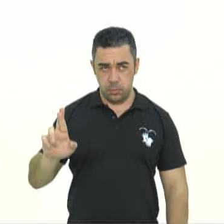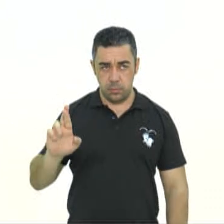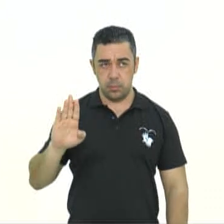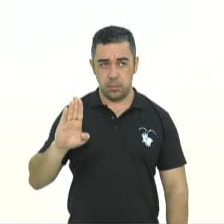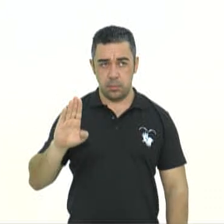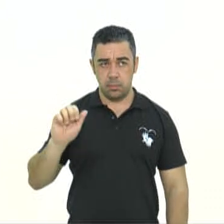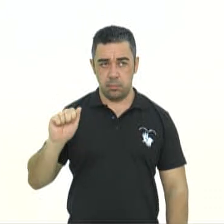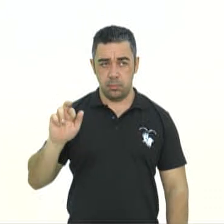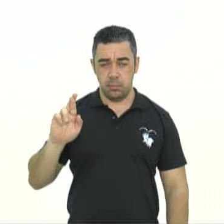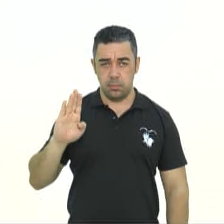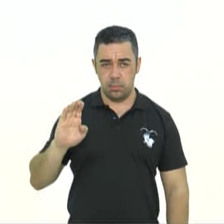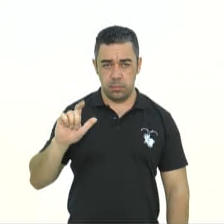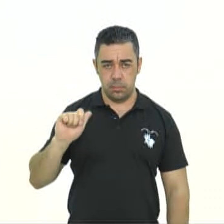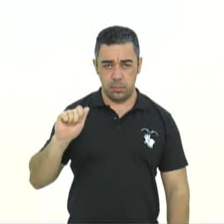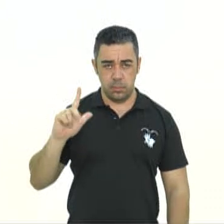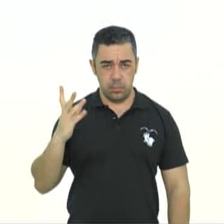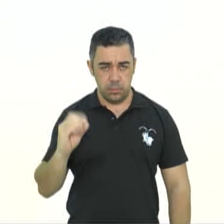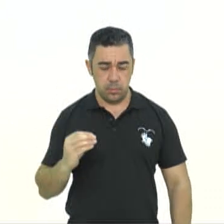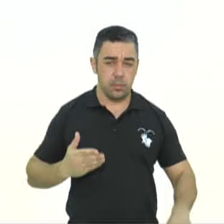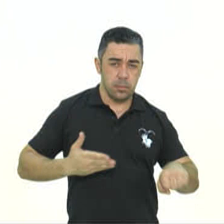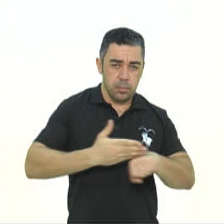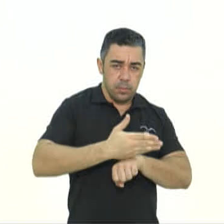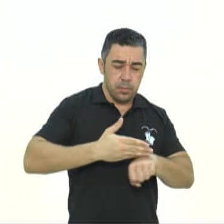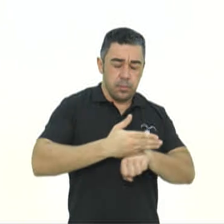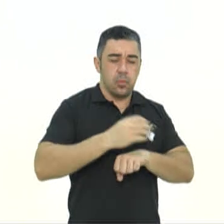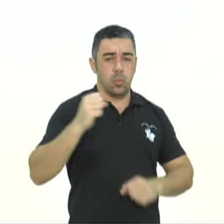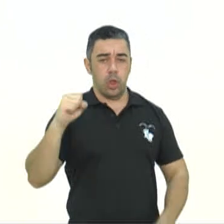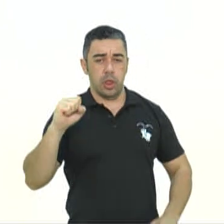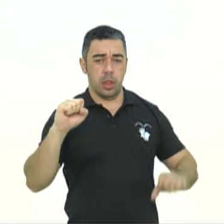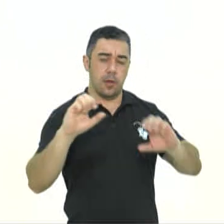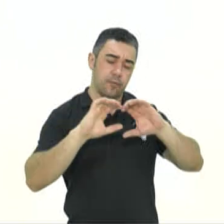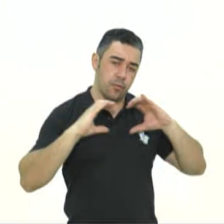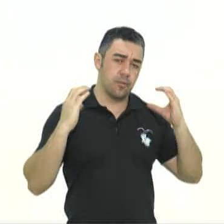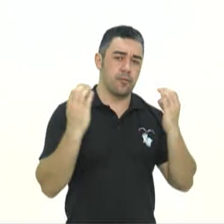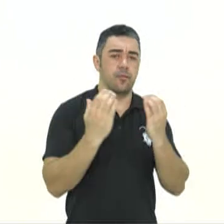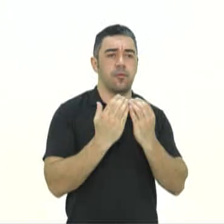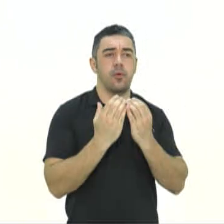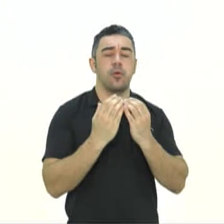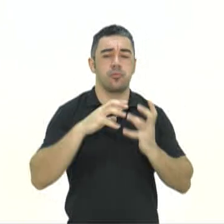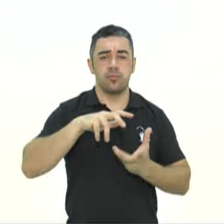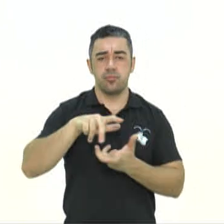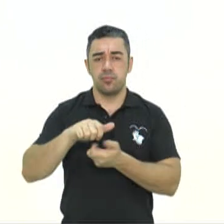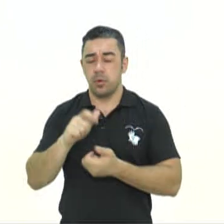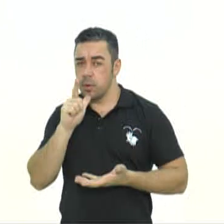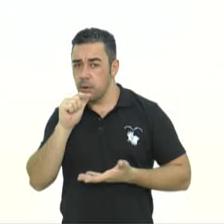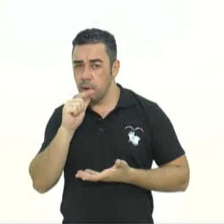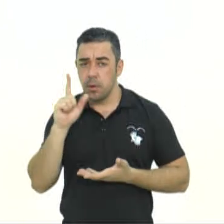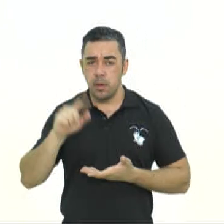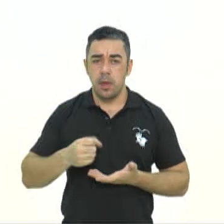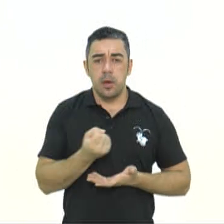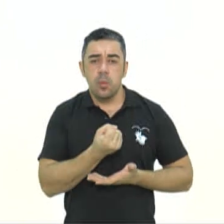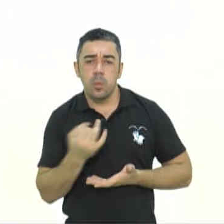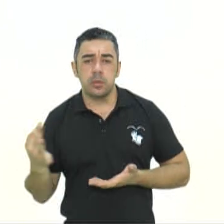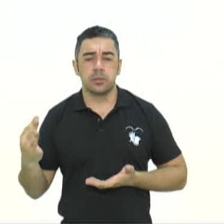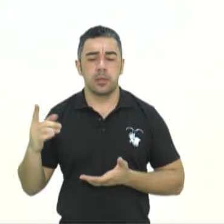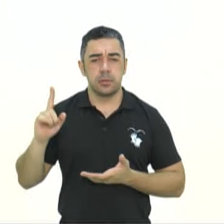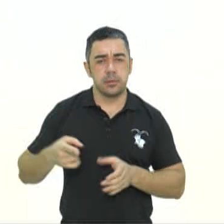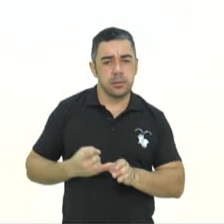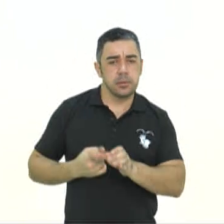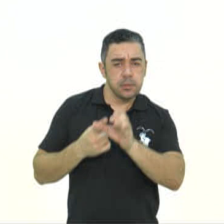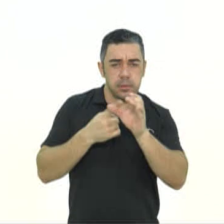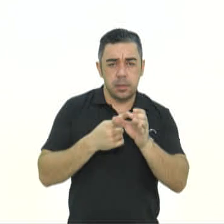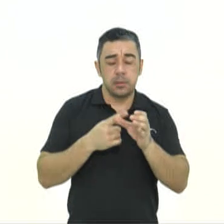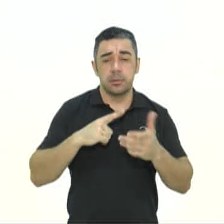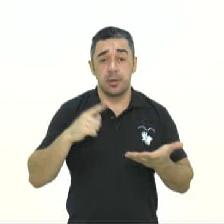ao participar do 8º Fórum Mundial da Água. Esse número corresponde aos municípios que estão em situação